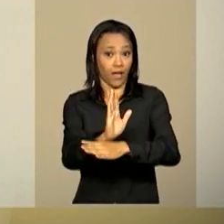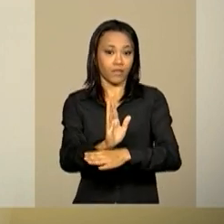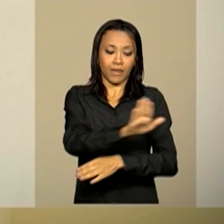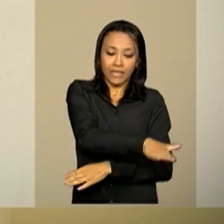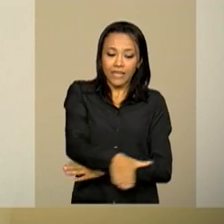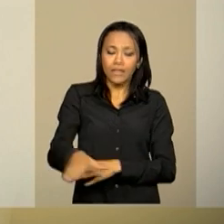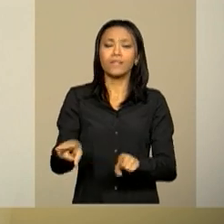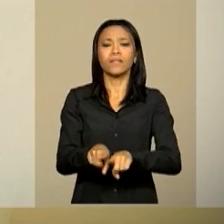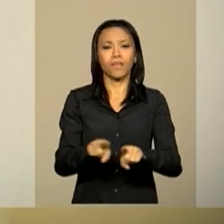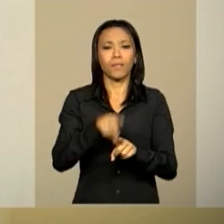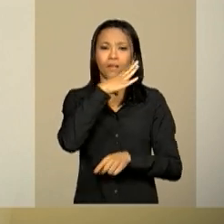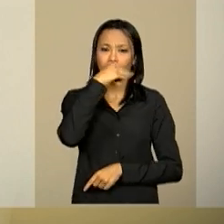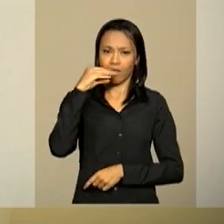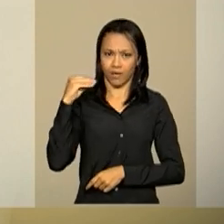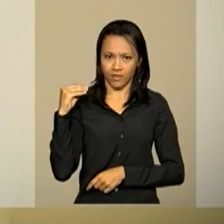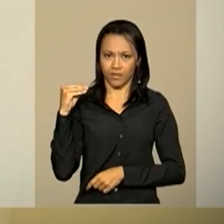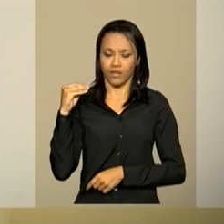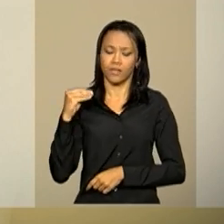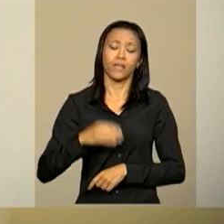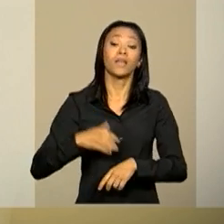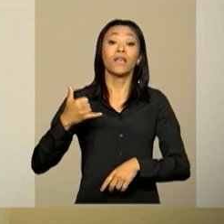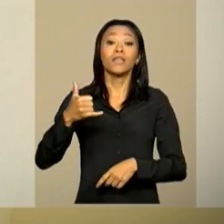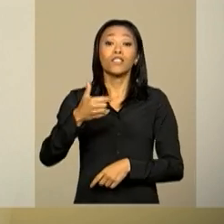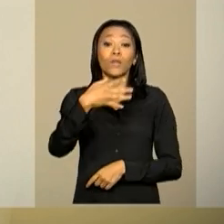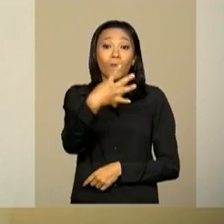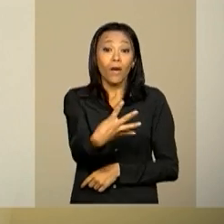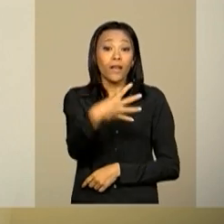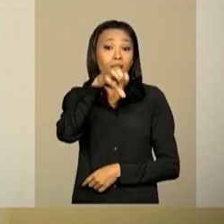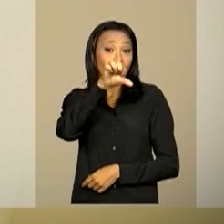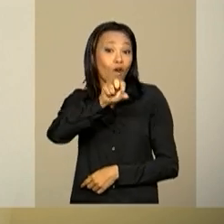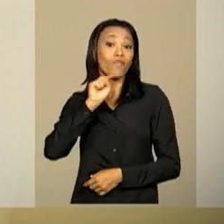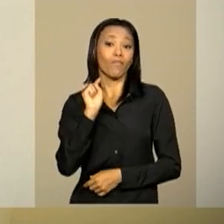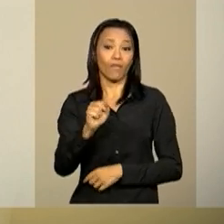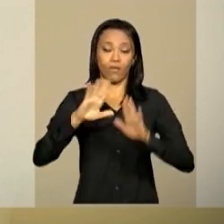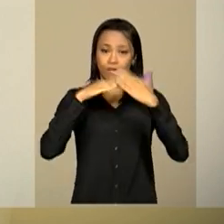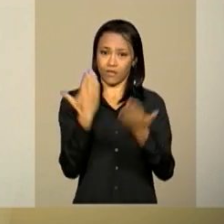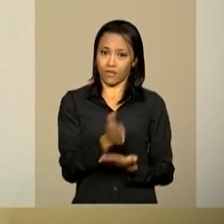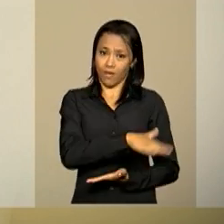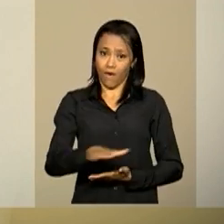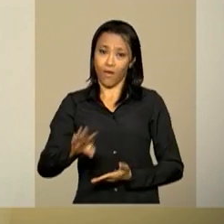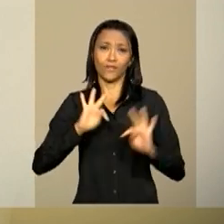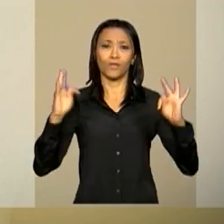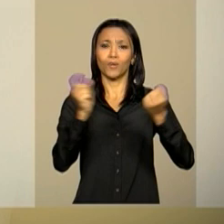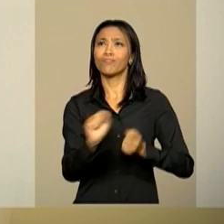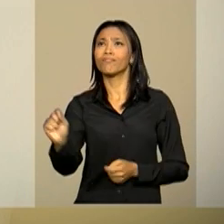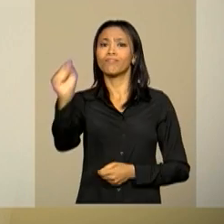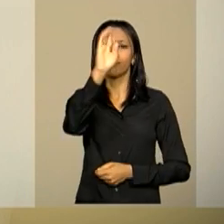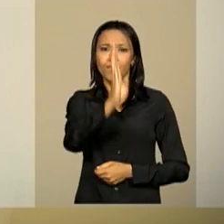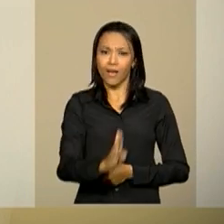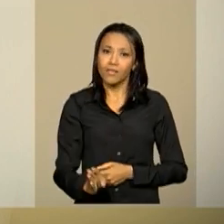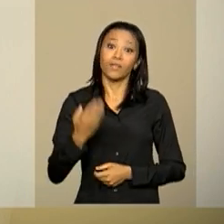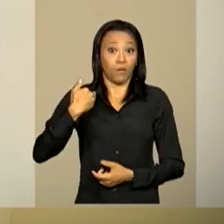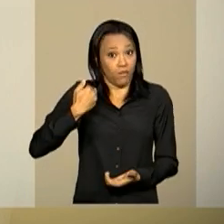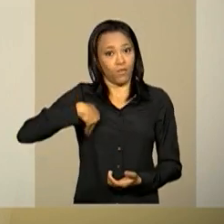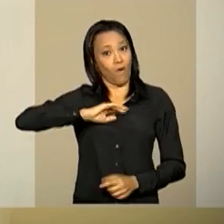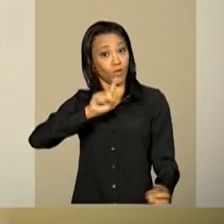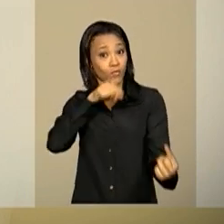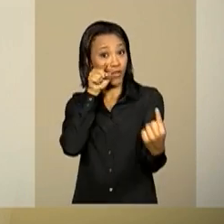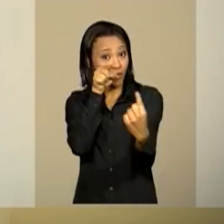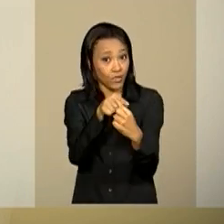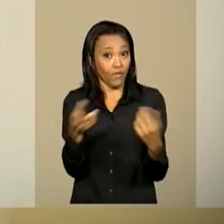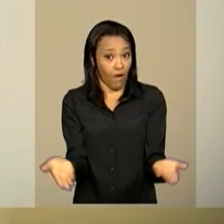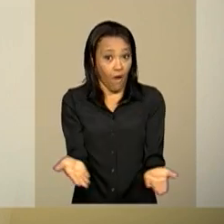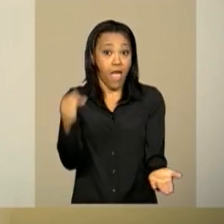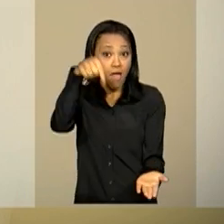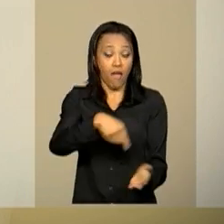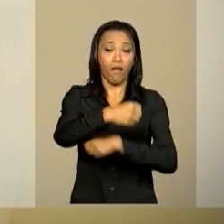crianças e adolescentes de 49.000 escolas públicas de todo o Brasil o nosso objetivo agora